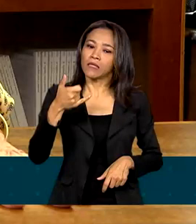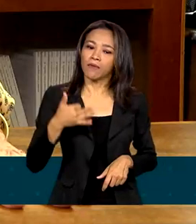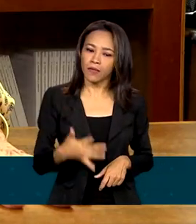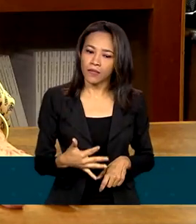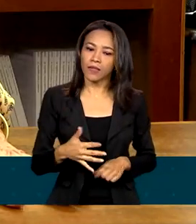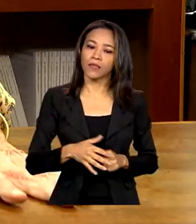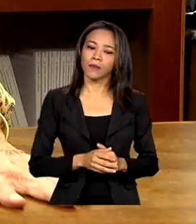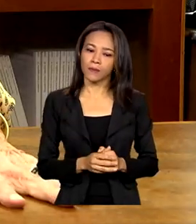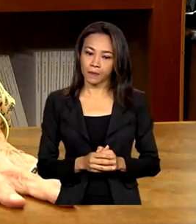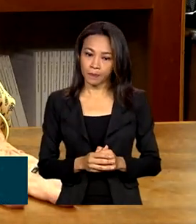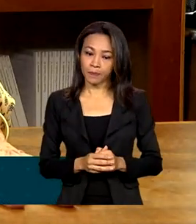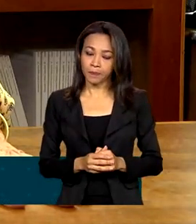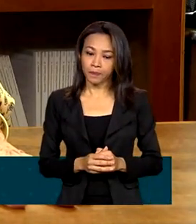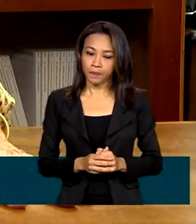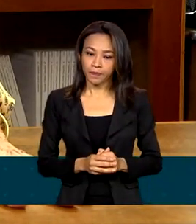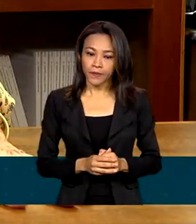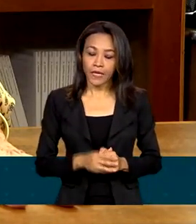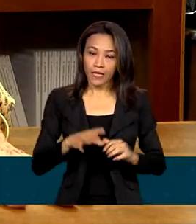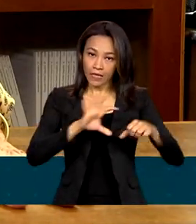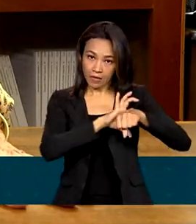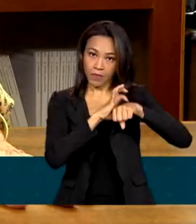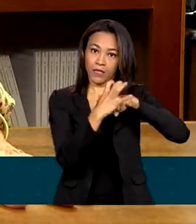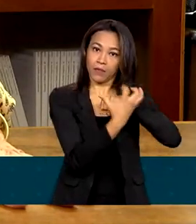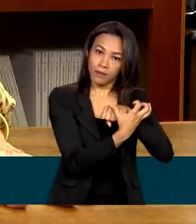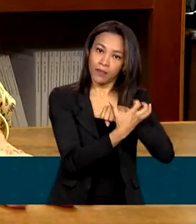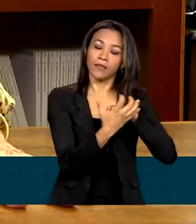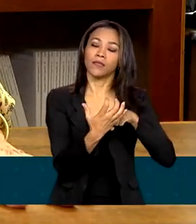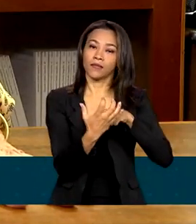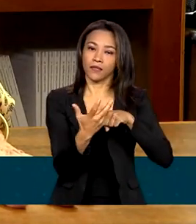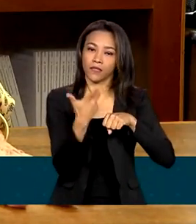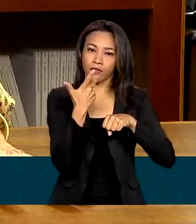academia, hoje, tem uma coisa